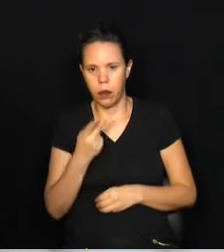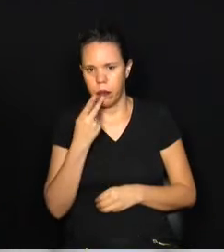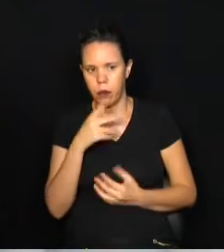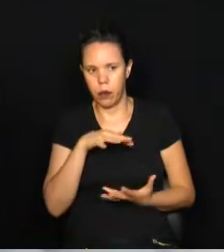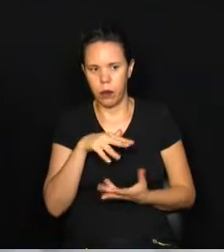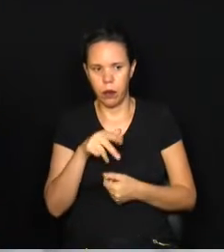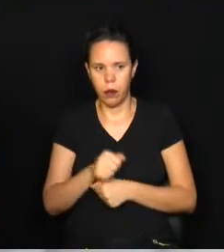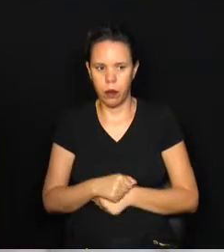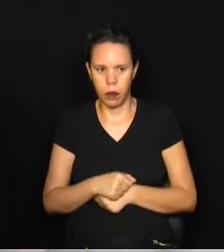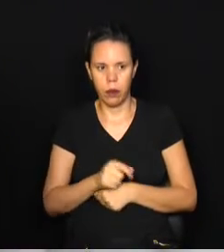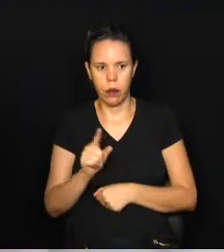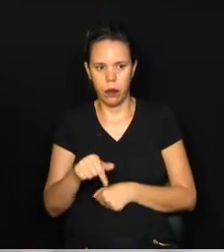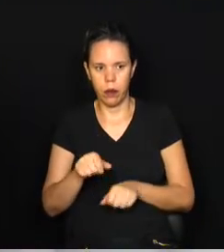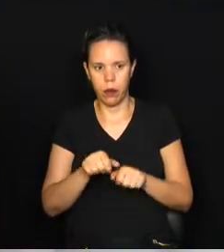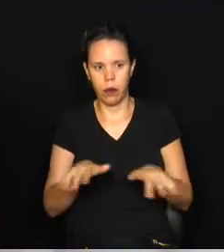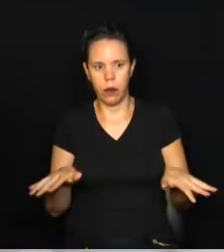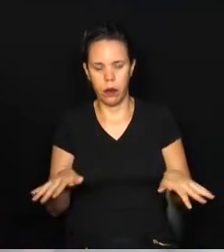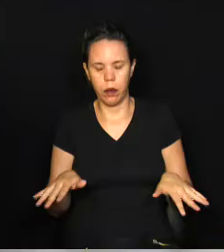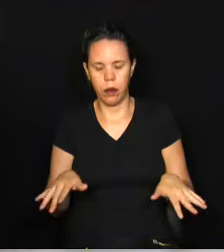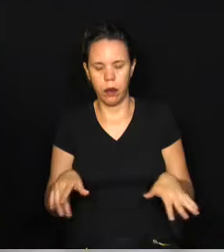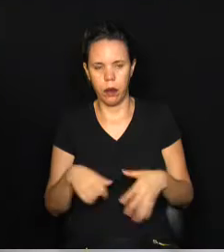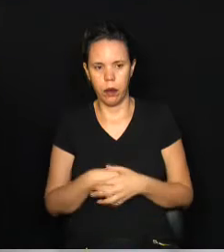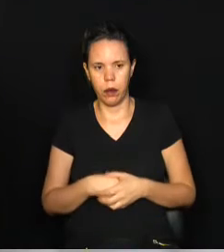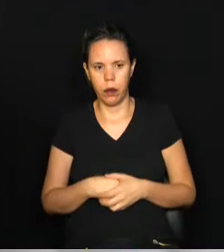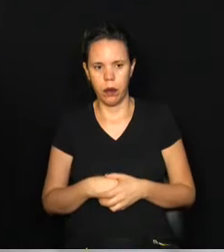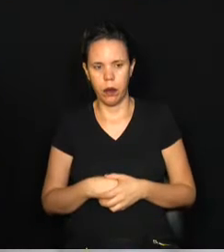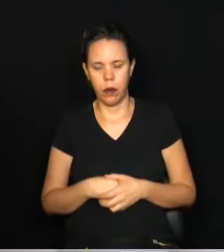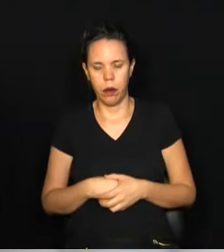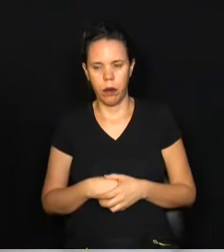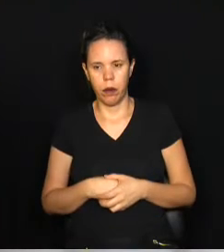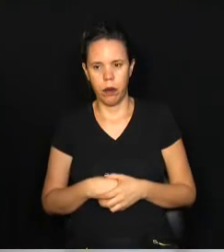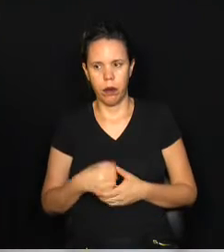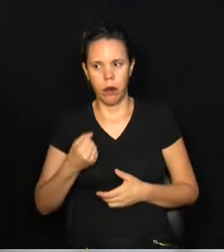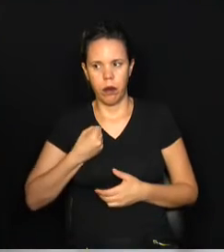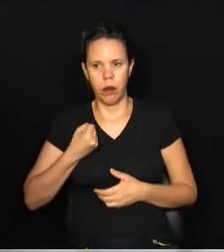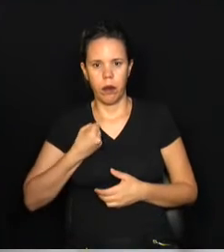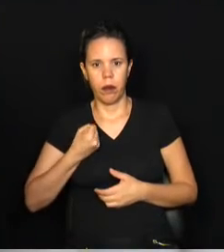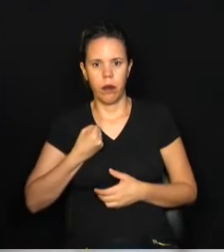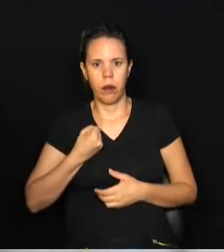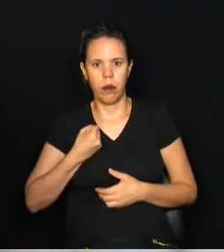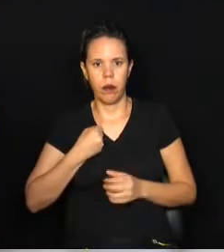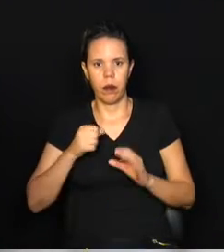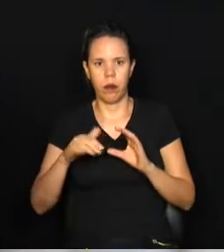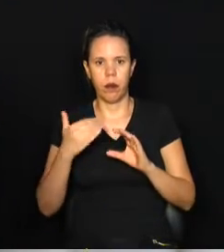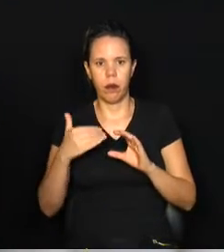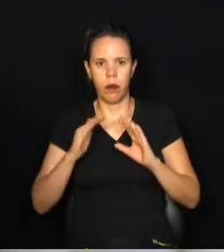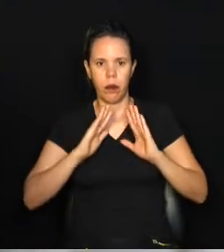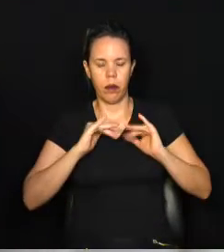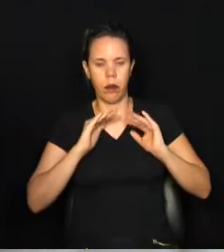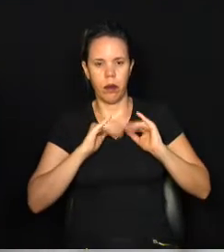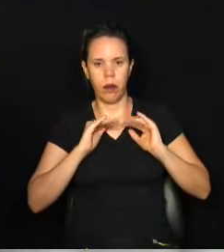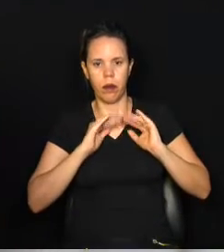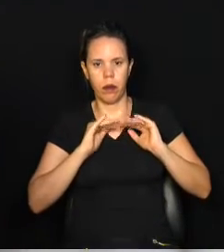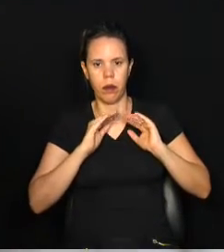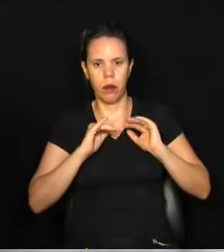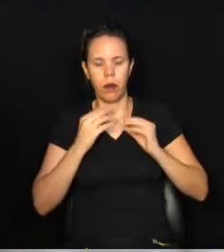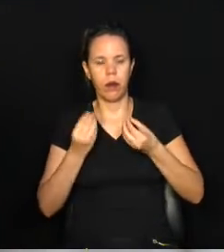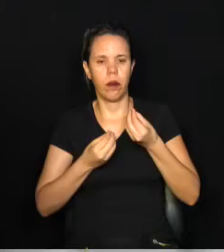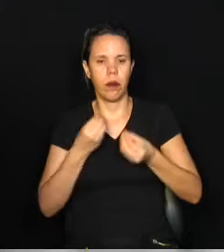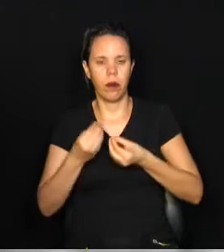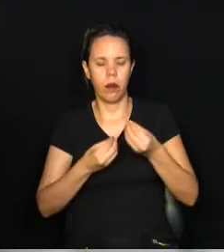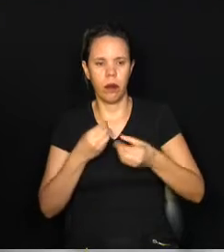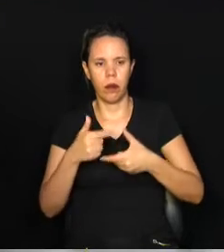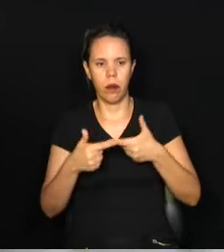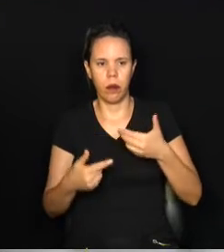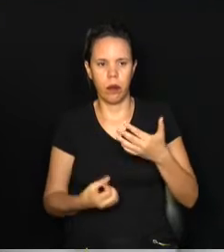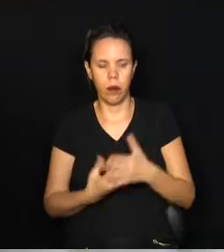mundo, porque isso se espalhou. O senhor deve ter recebido aí inúmeros pedidos de como se deu esse